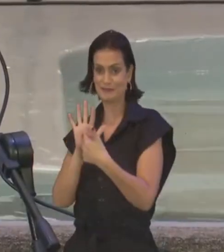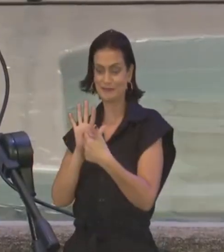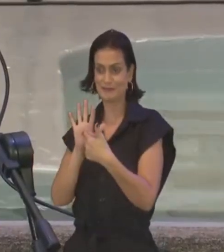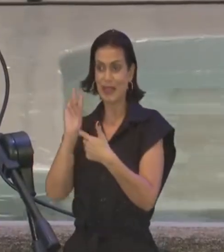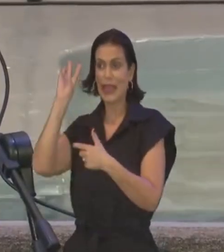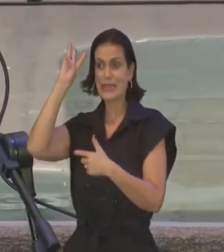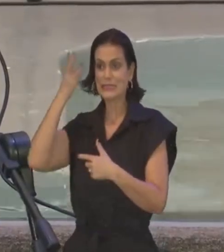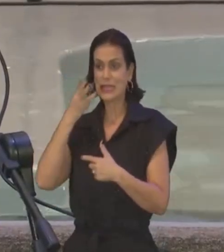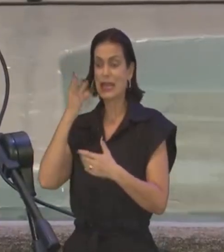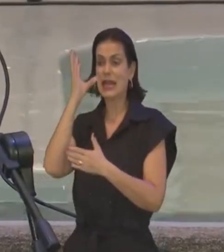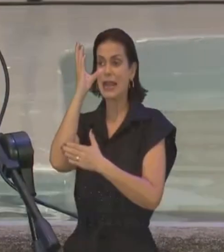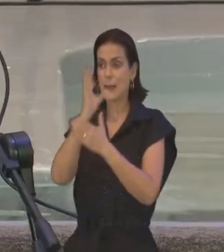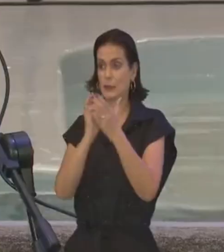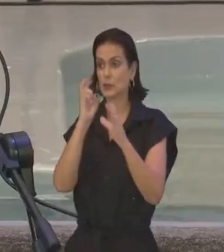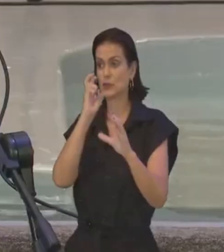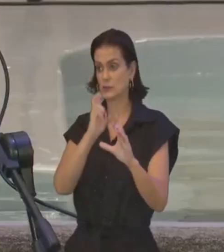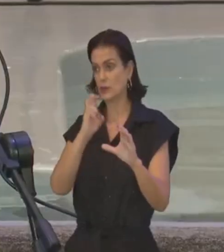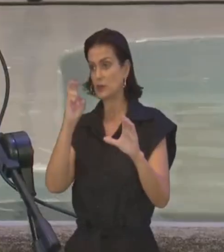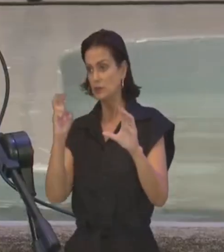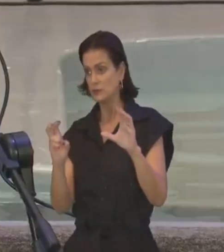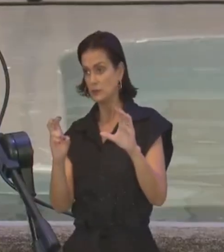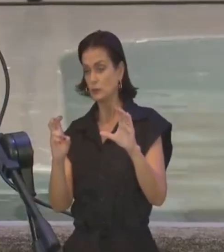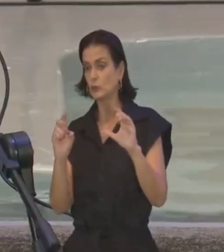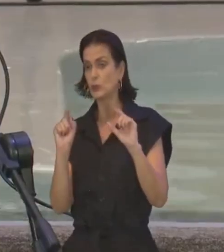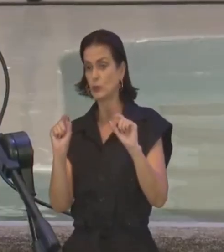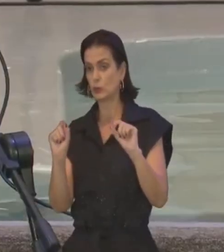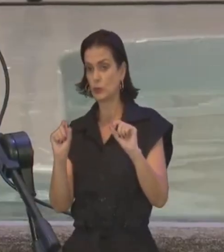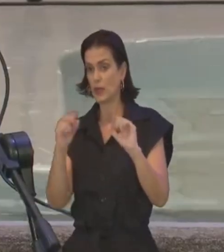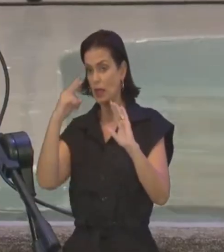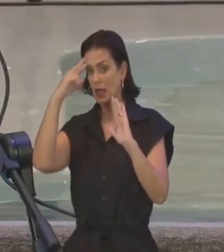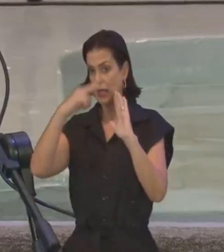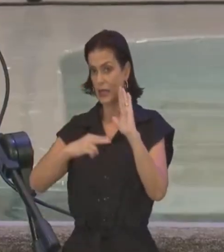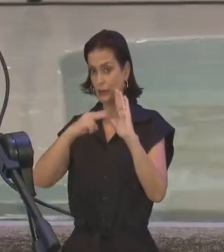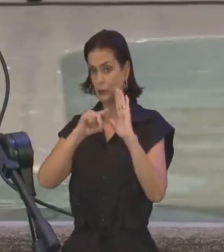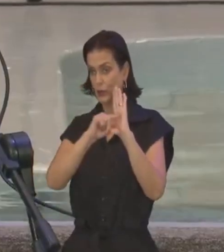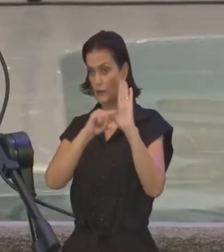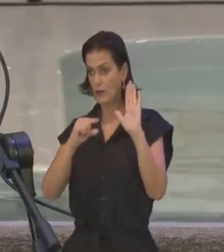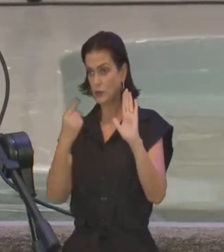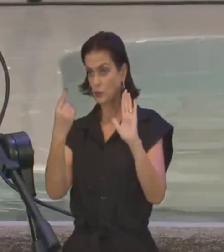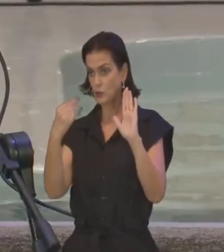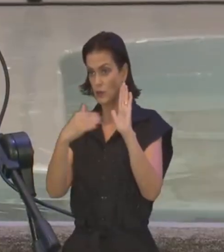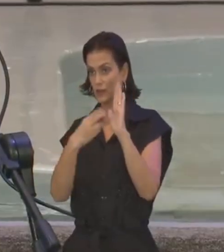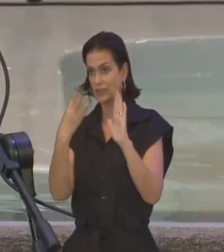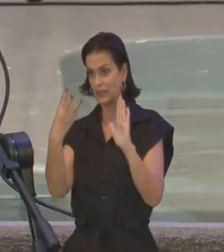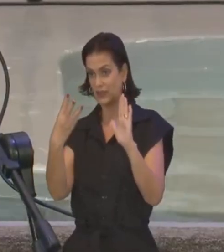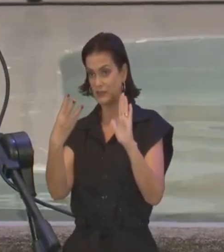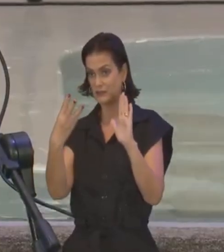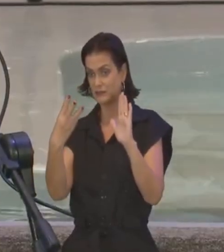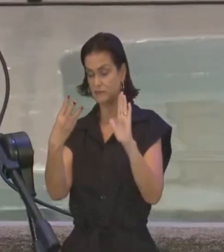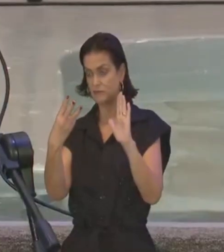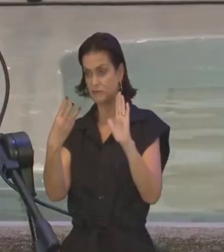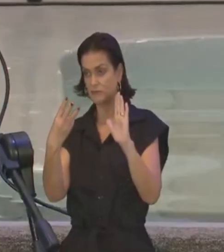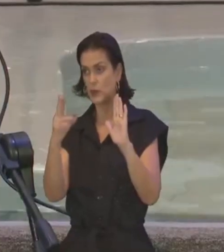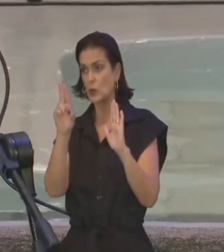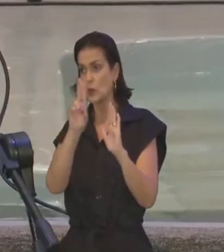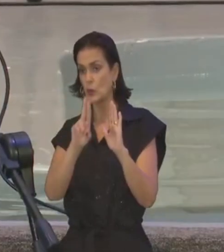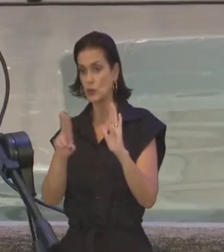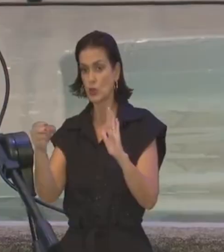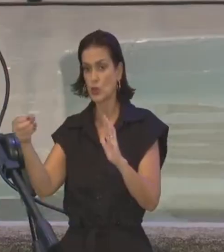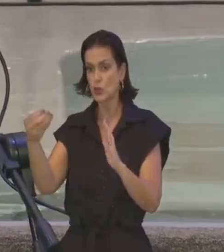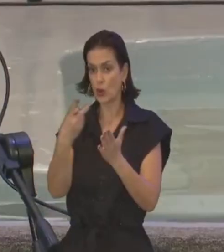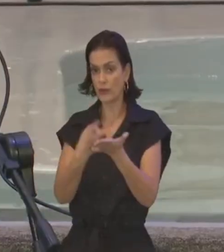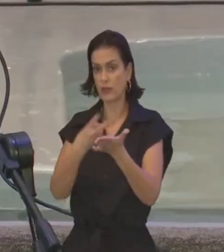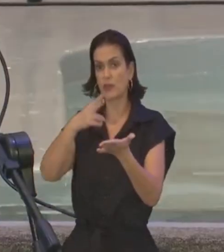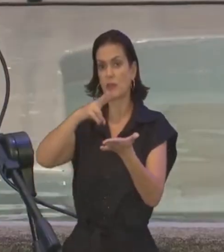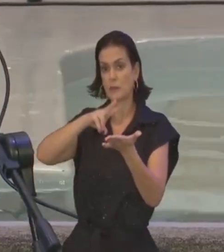Isaías, no capítulo 55, faremos a leitura dos versos de 1 a 3. Eu estou utilizando a nova